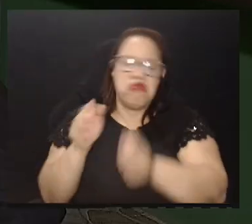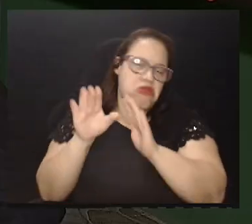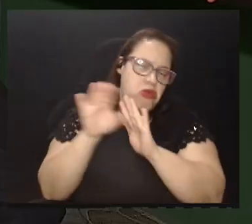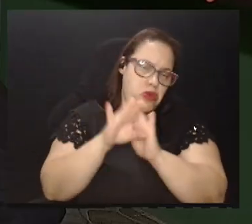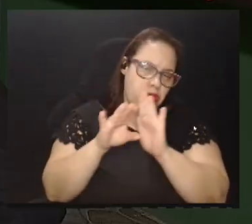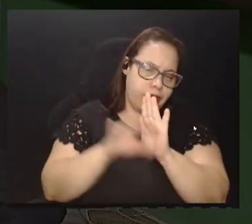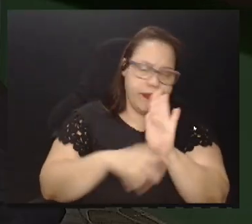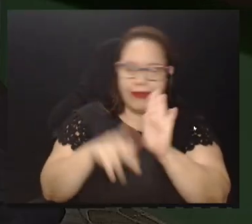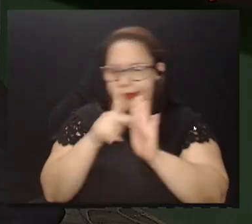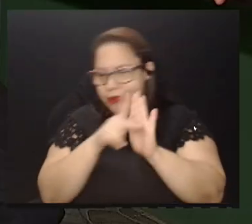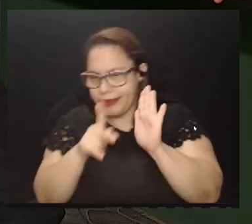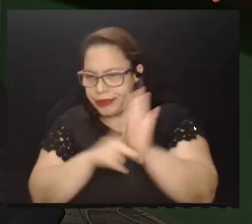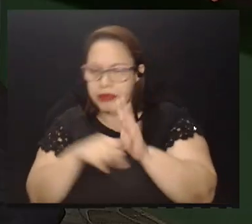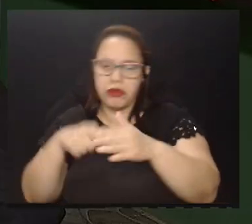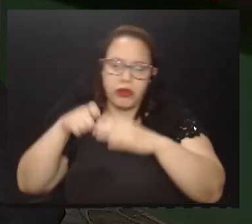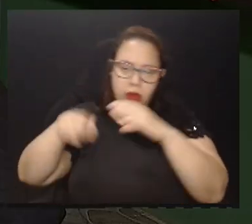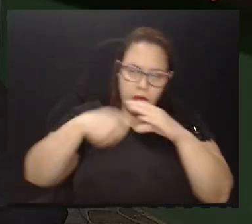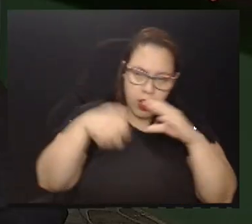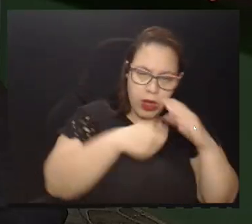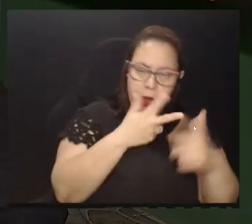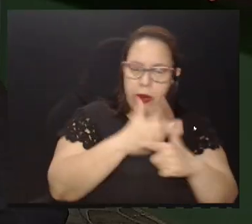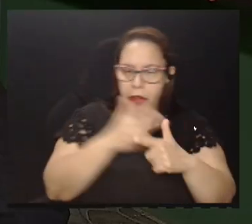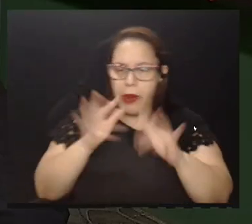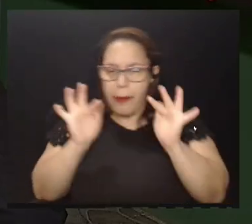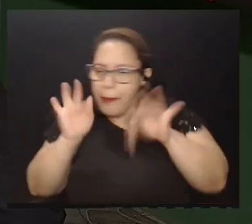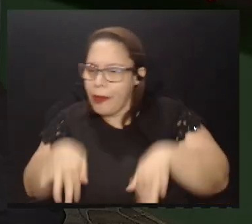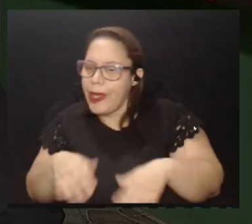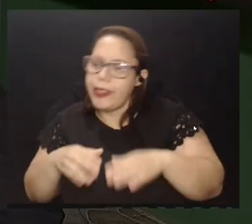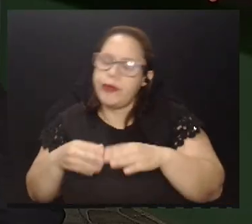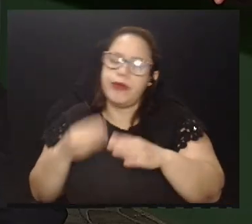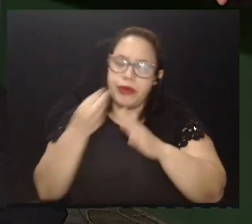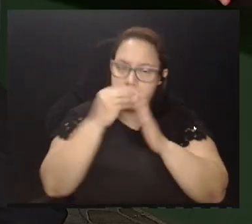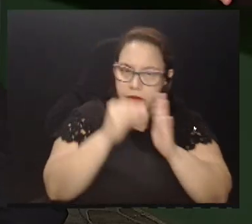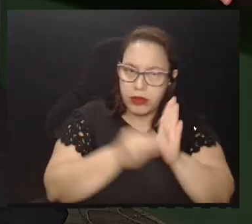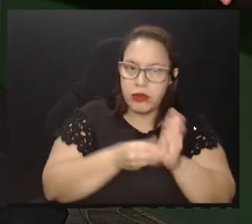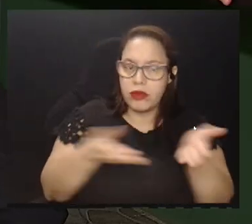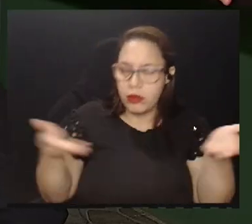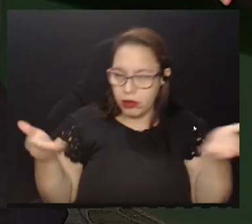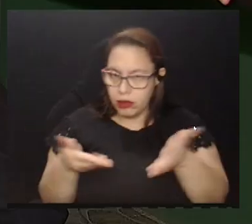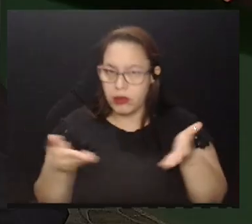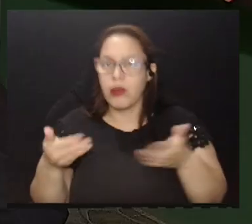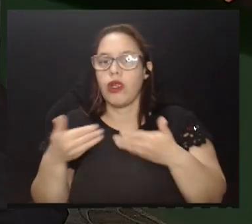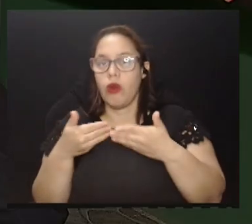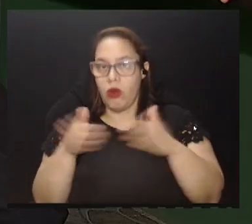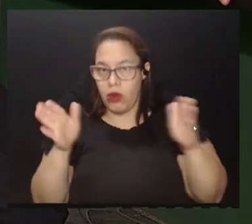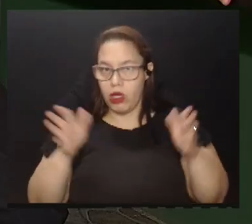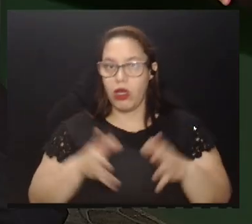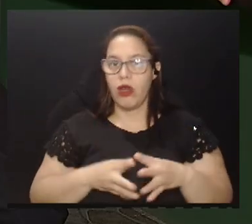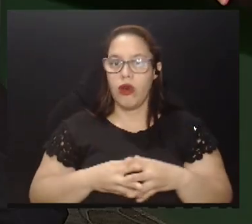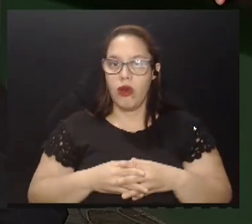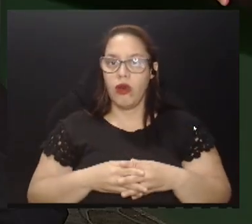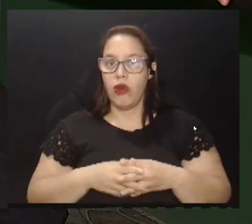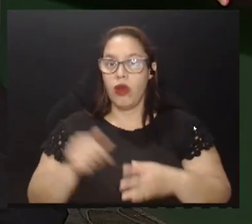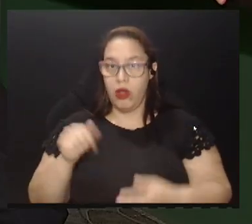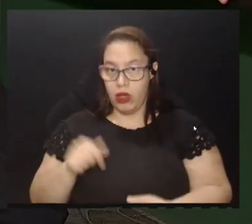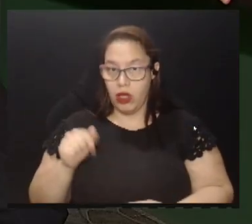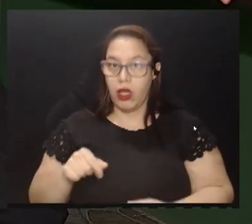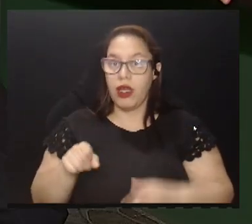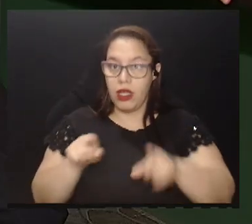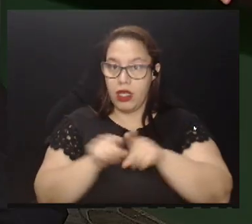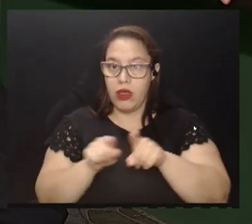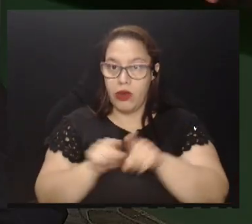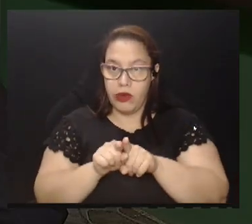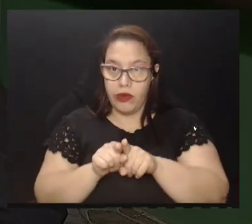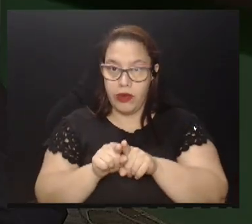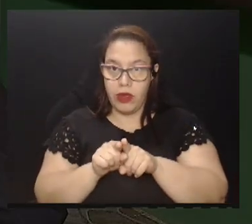filmar, editar, finalizar. E mais recentemente a gente abriu, aqui na casa também, uma casa de